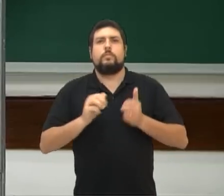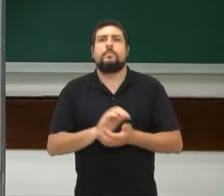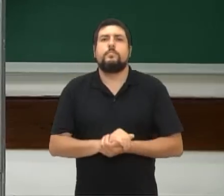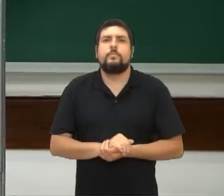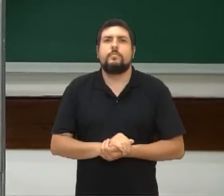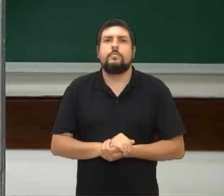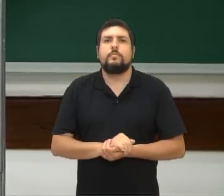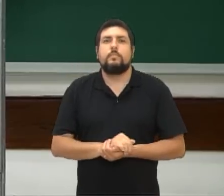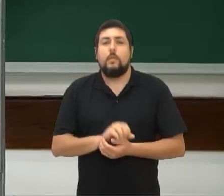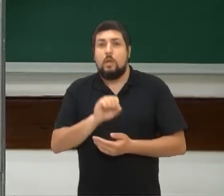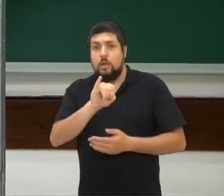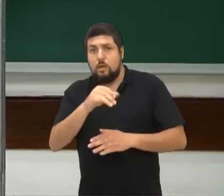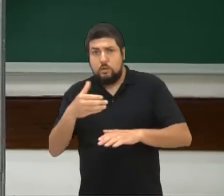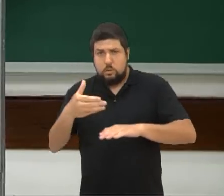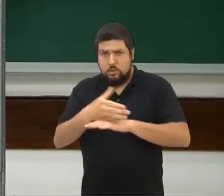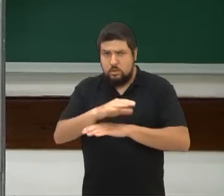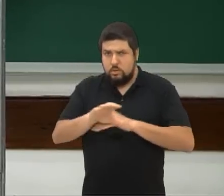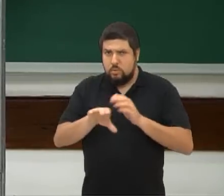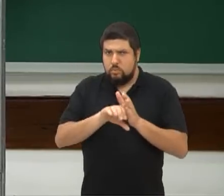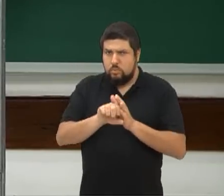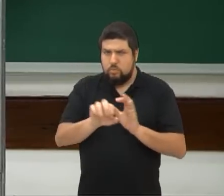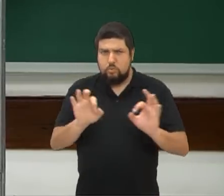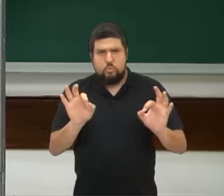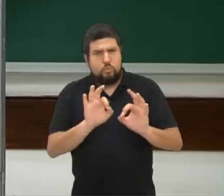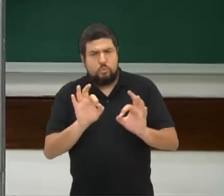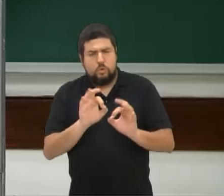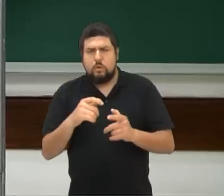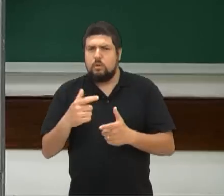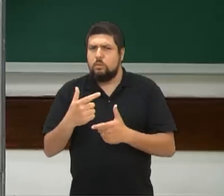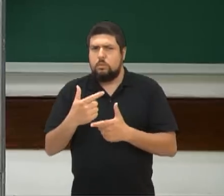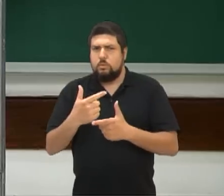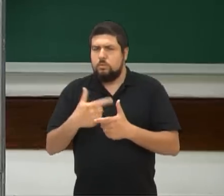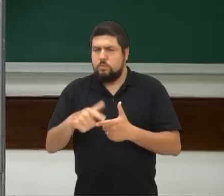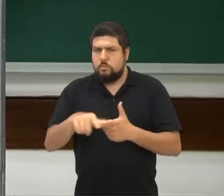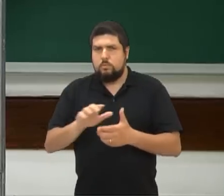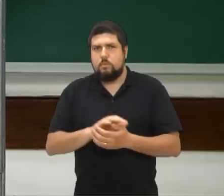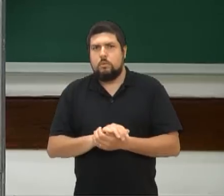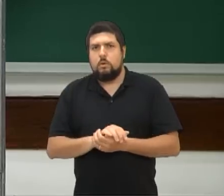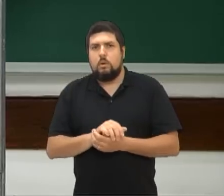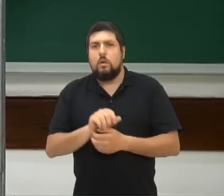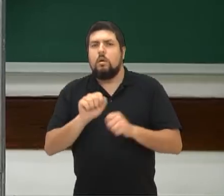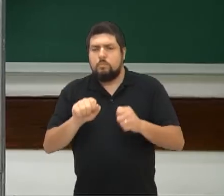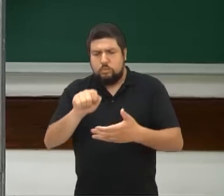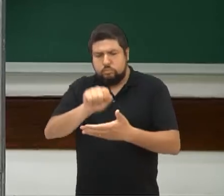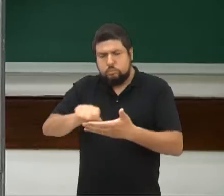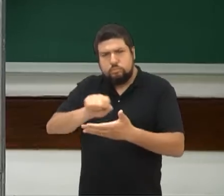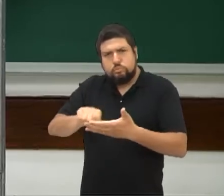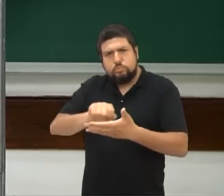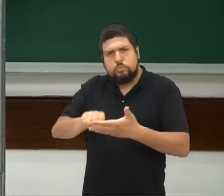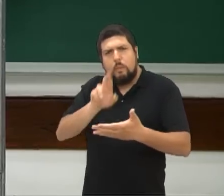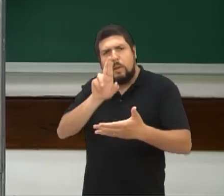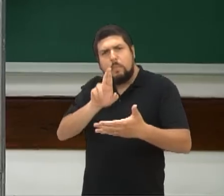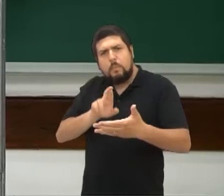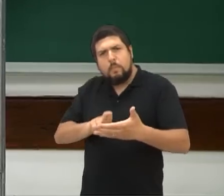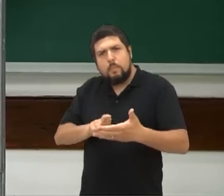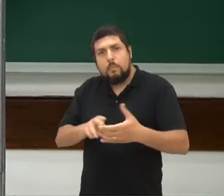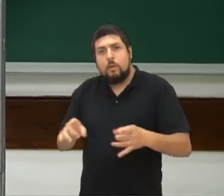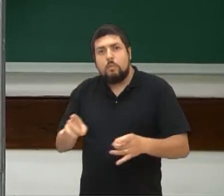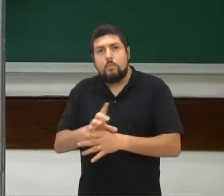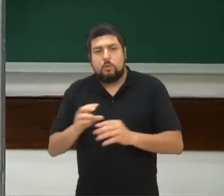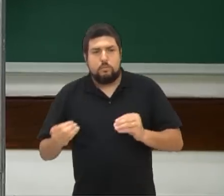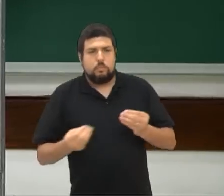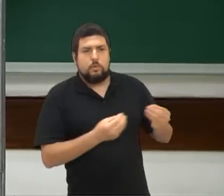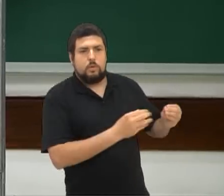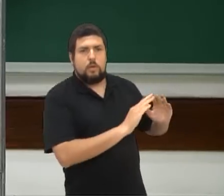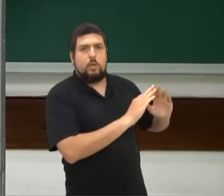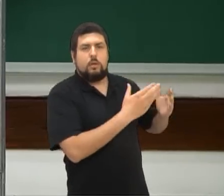acesso ao Classroom, também não tem problema. Você pode também fazer as atividades no caderno e depois entregar no teu colégio e mesmo assim você